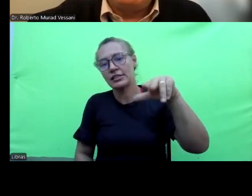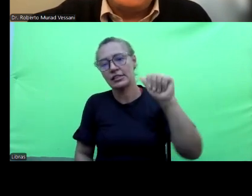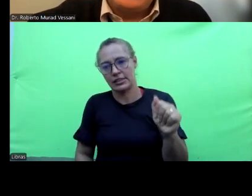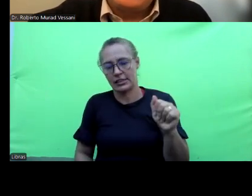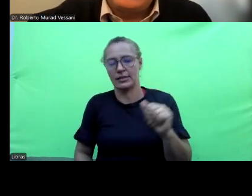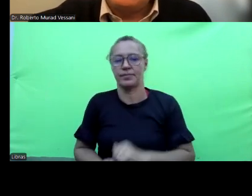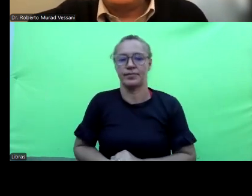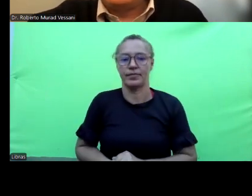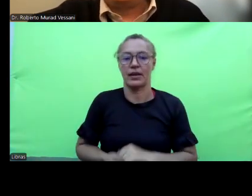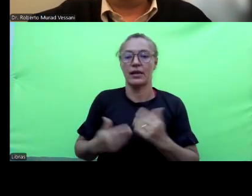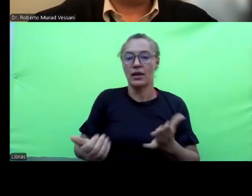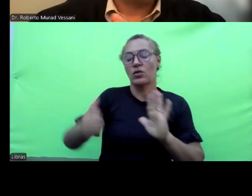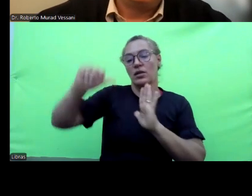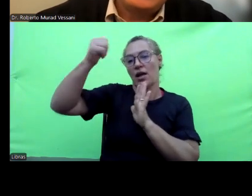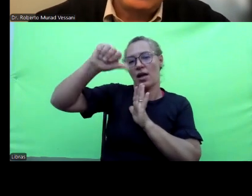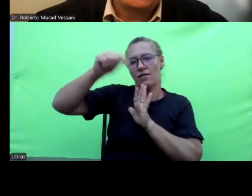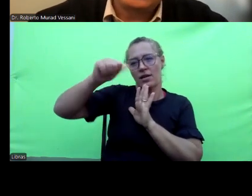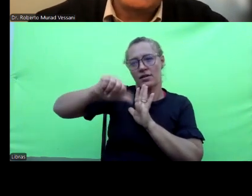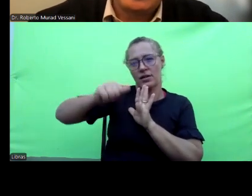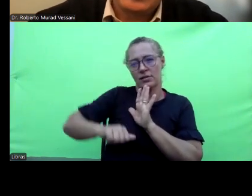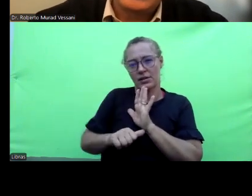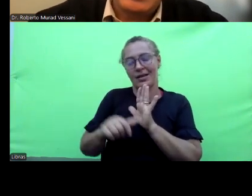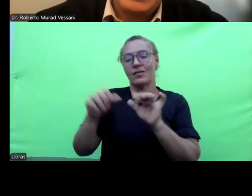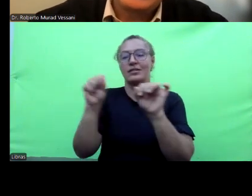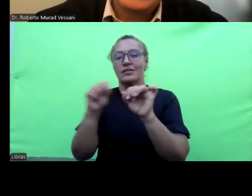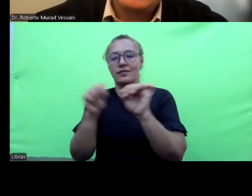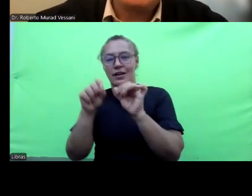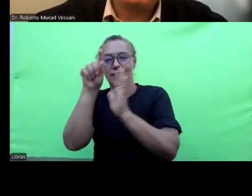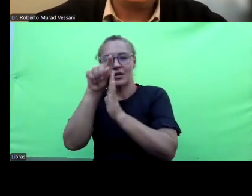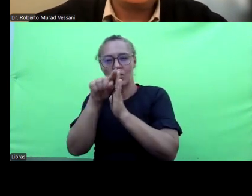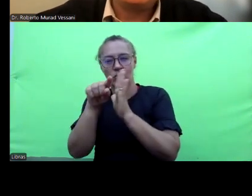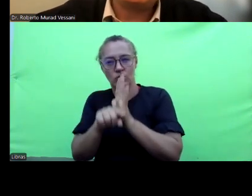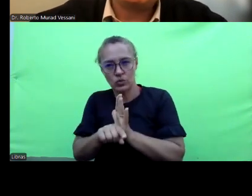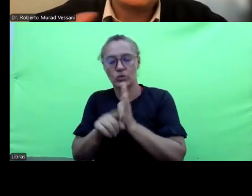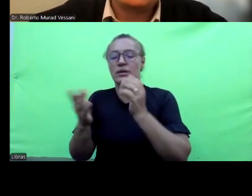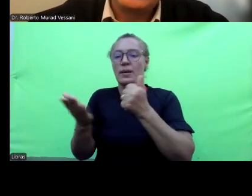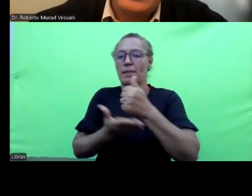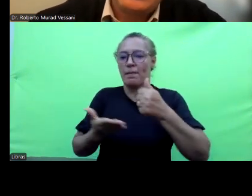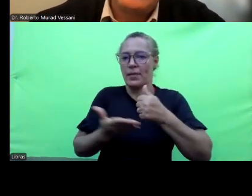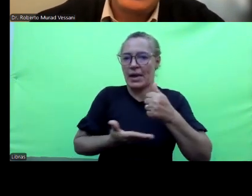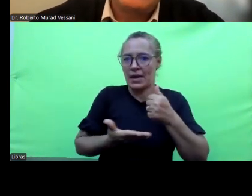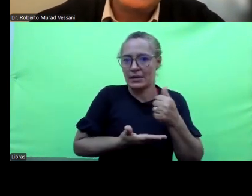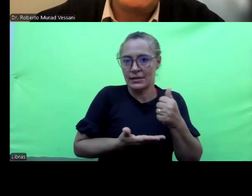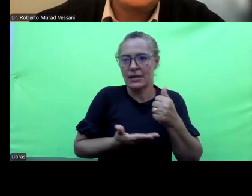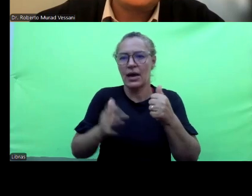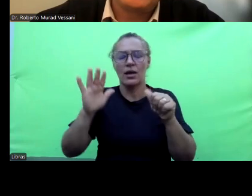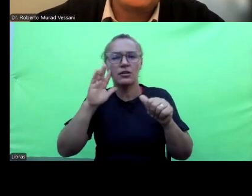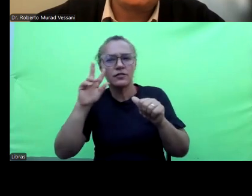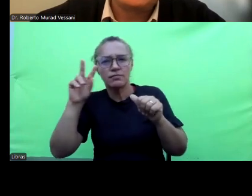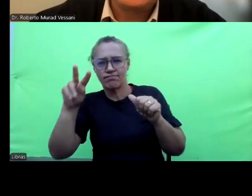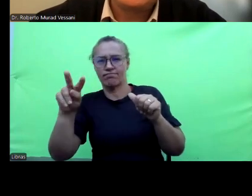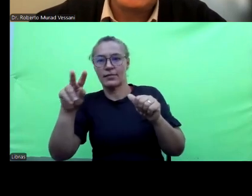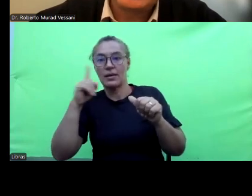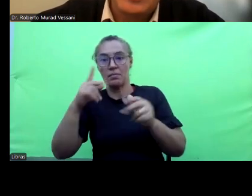Então, na avaliação, né, a gente faz a consulta oftalmológica básica e, dependendo do que a gente identificar no exame, a gente